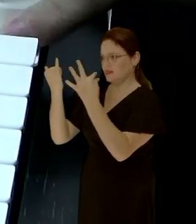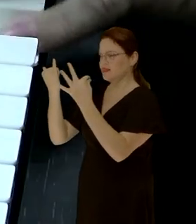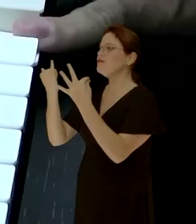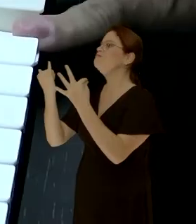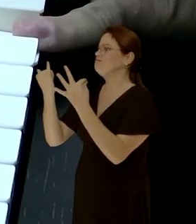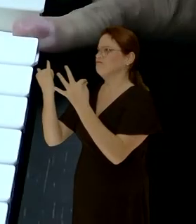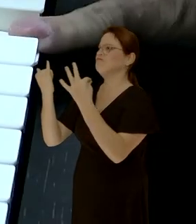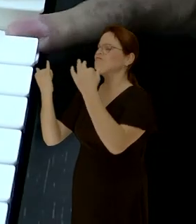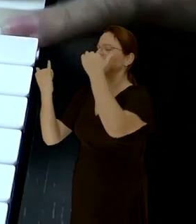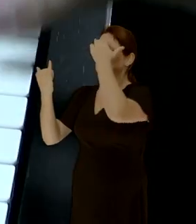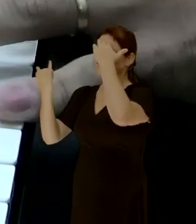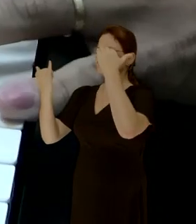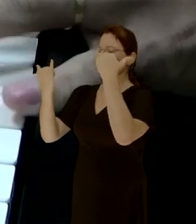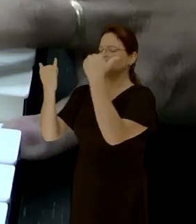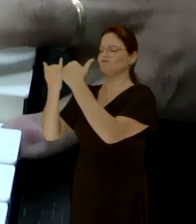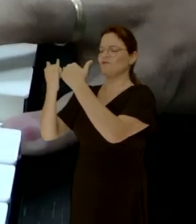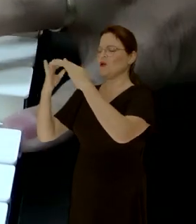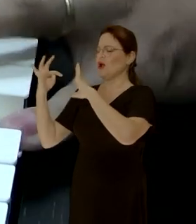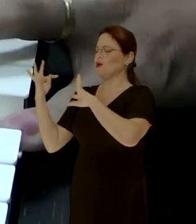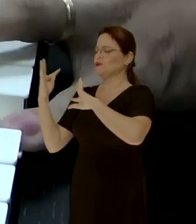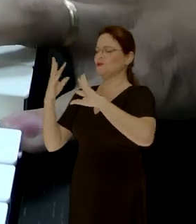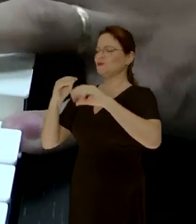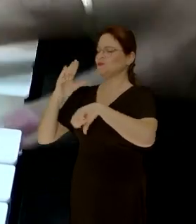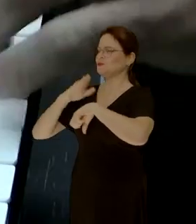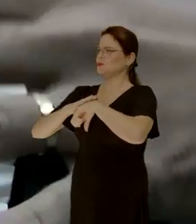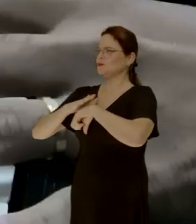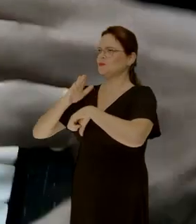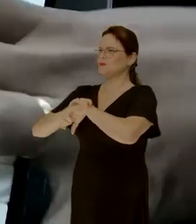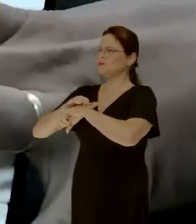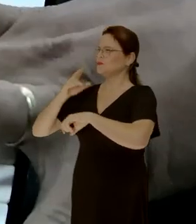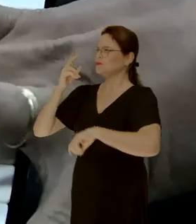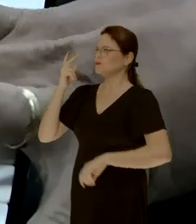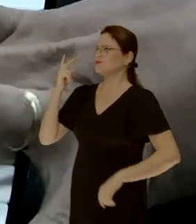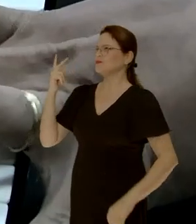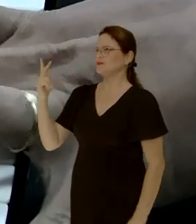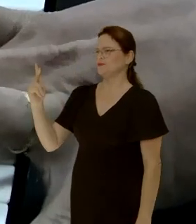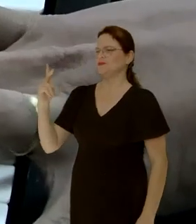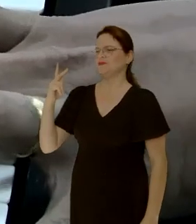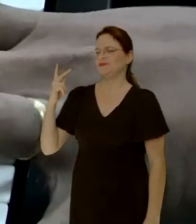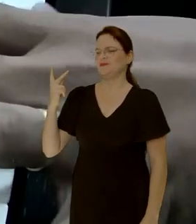Deus, se alegre atento ao teu